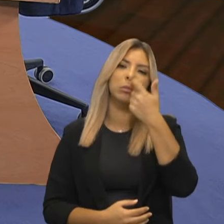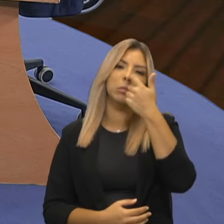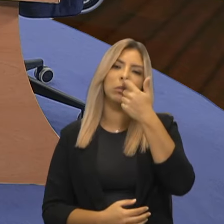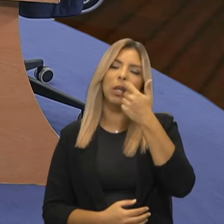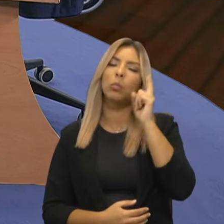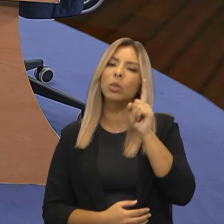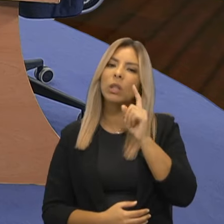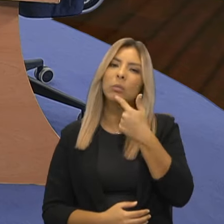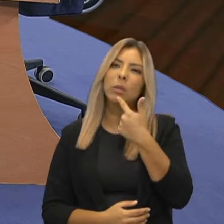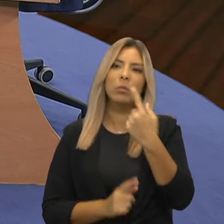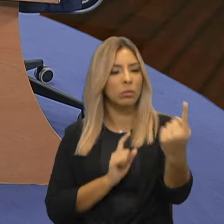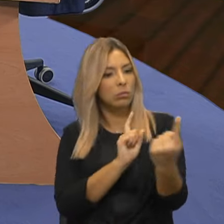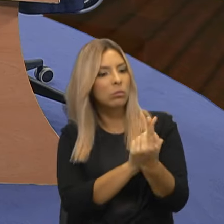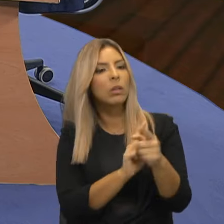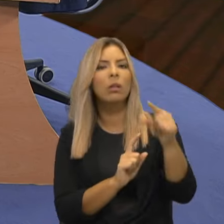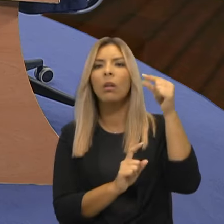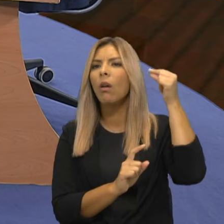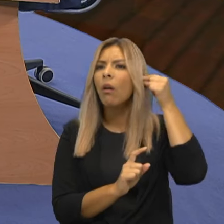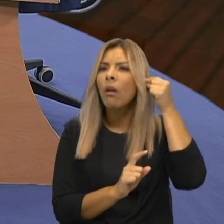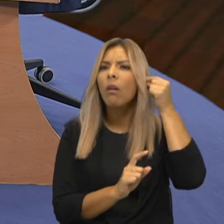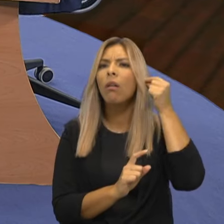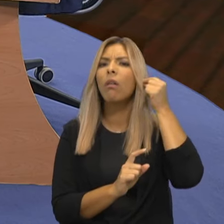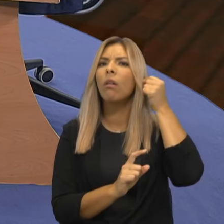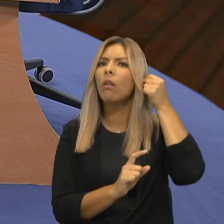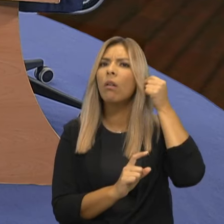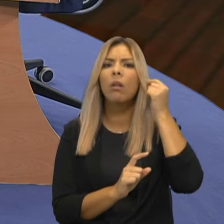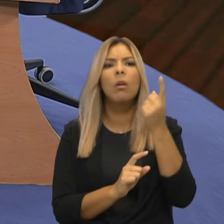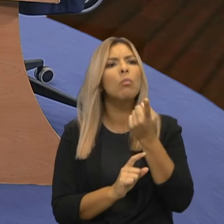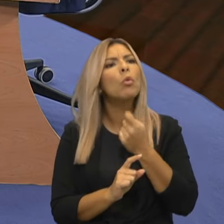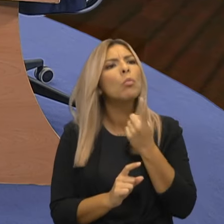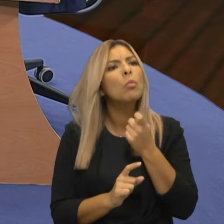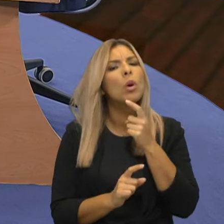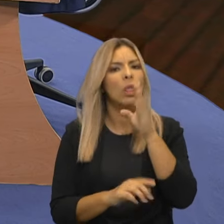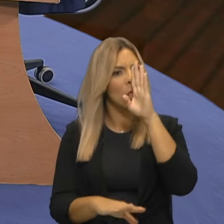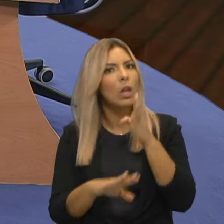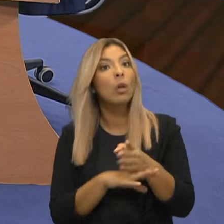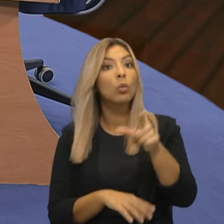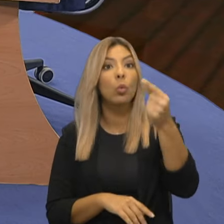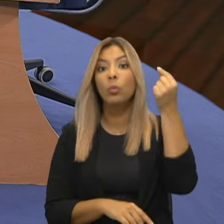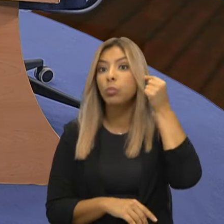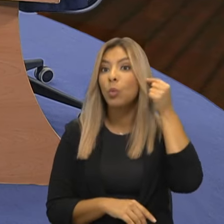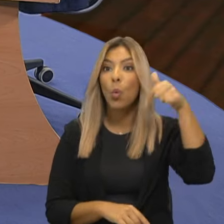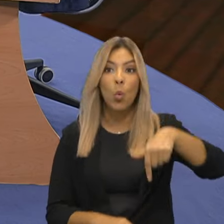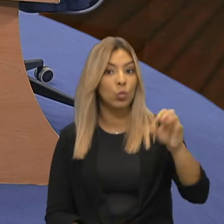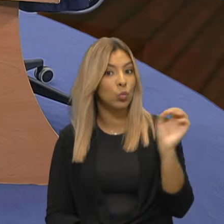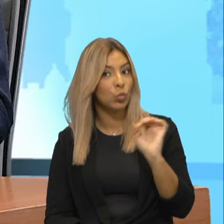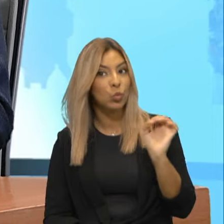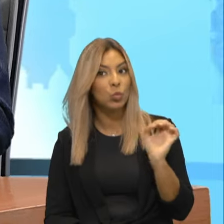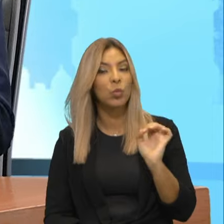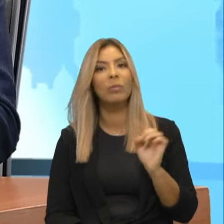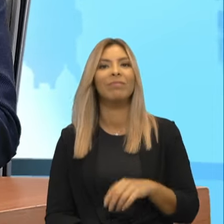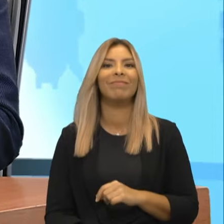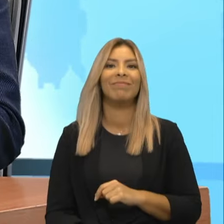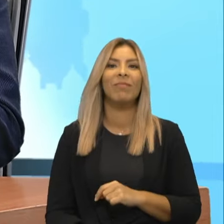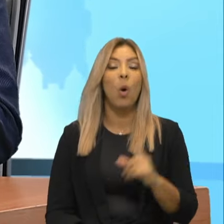ao jornalista e diga que eles têm auriculares com perguntas encomendadas. Tu, por acaso, hoje não tens o auricular, não, mas não usamos, por acaso.